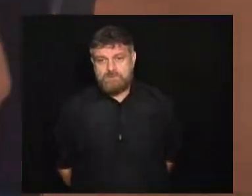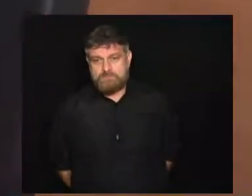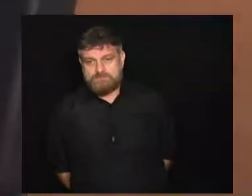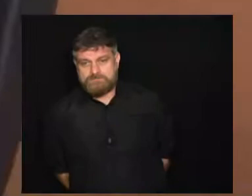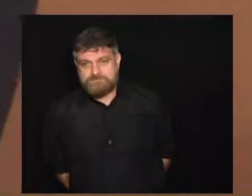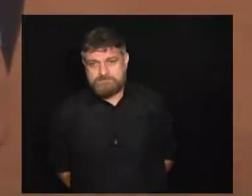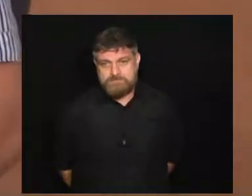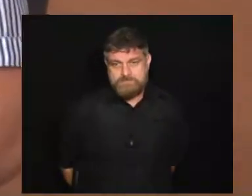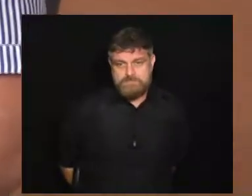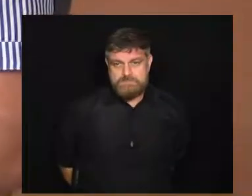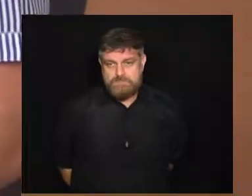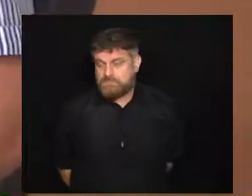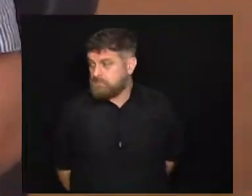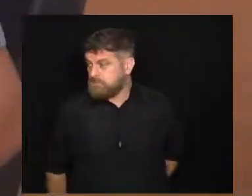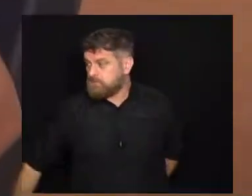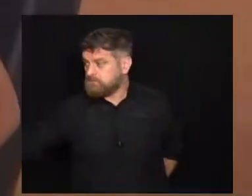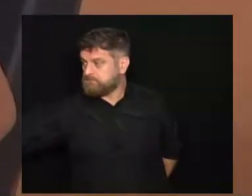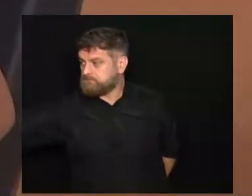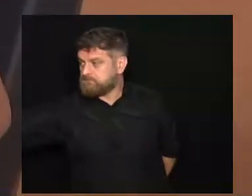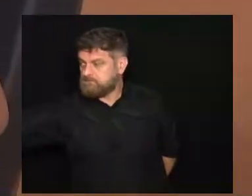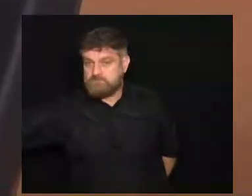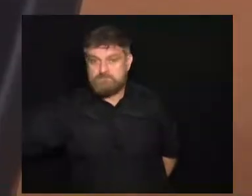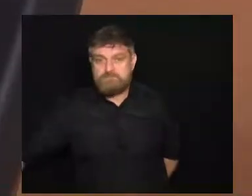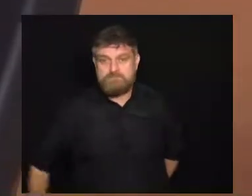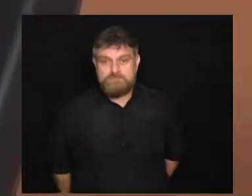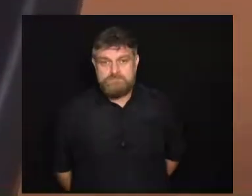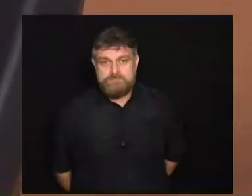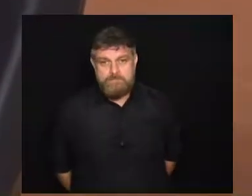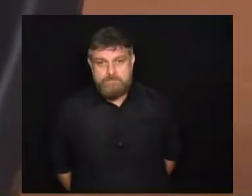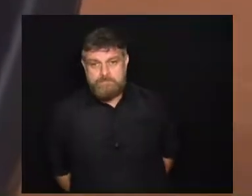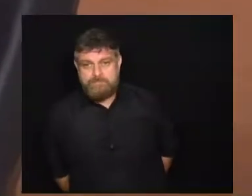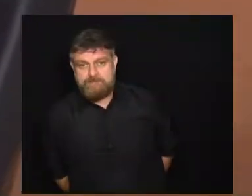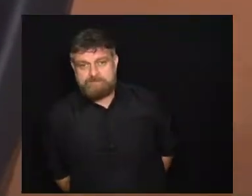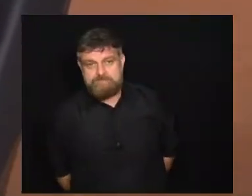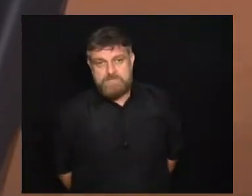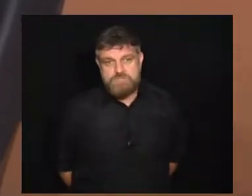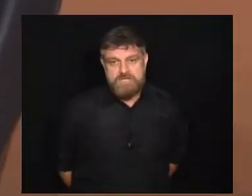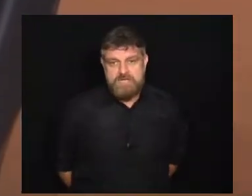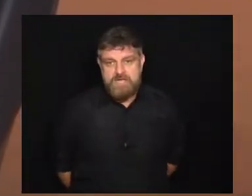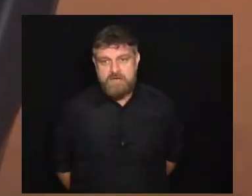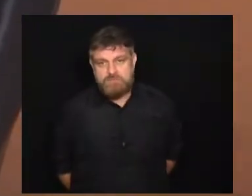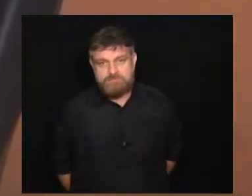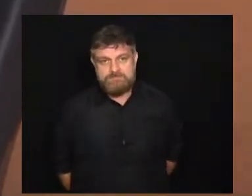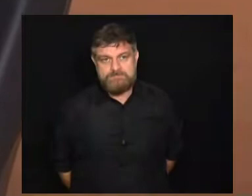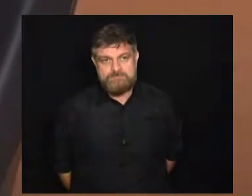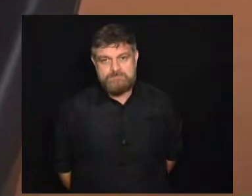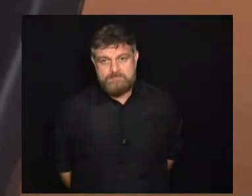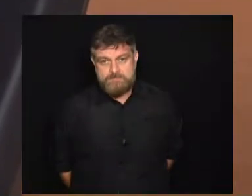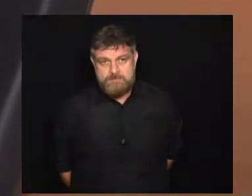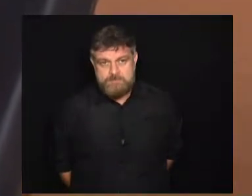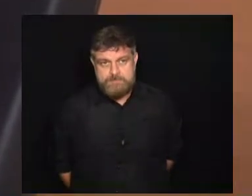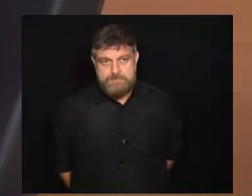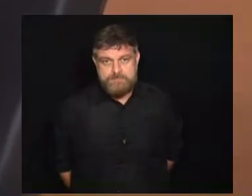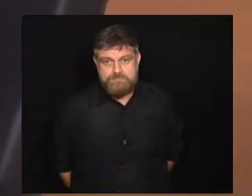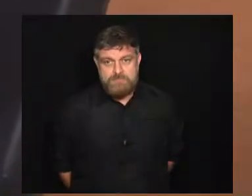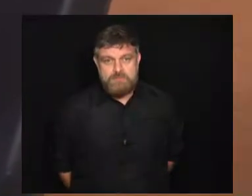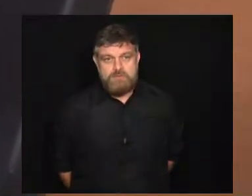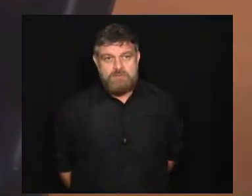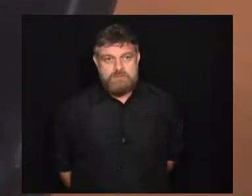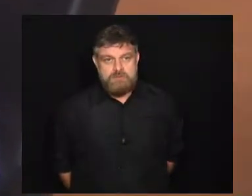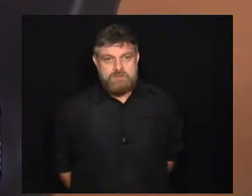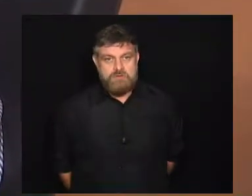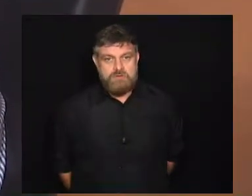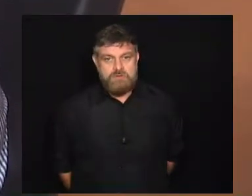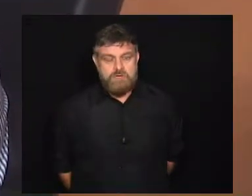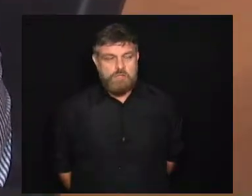quero agradecer muito aí pela apresentação. Sempre, né? Você sempre comparece aqui quando a gente chama e tudo. Obrigado pela disponibilidade. Antes